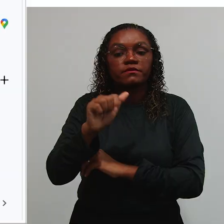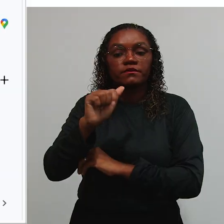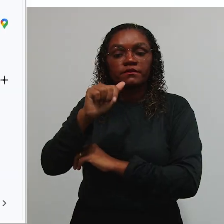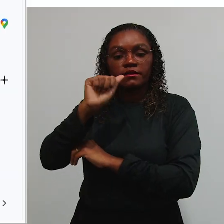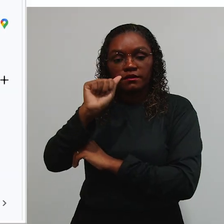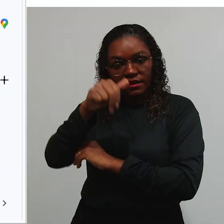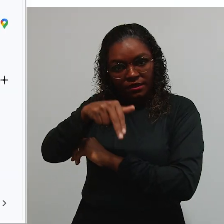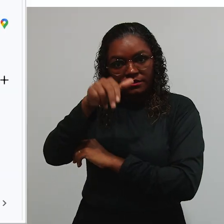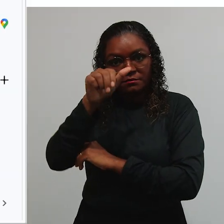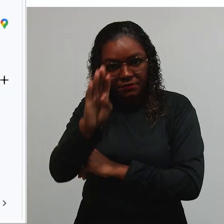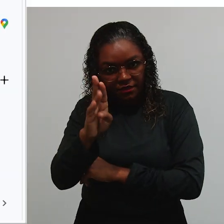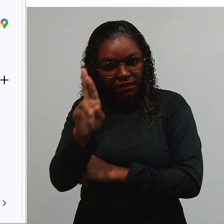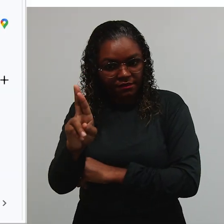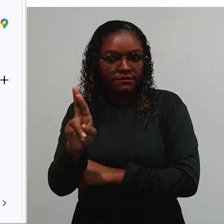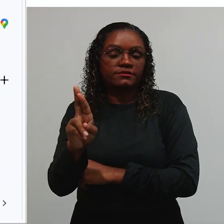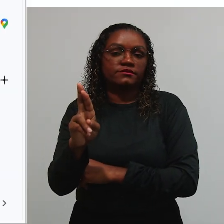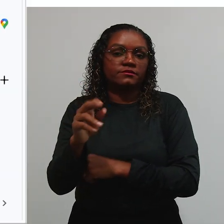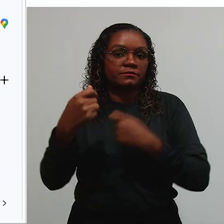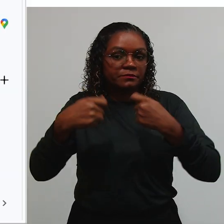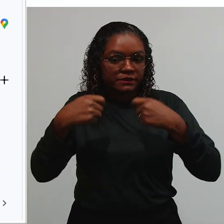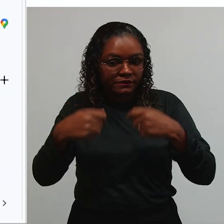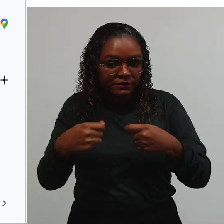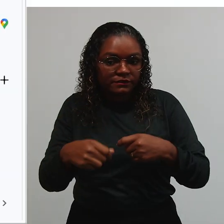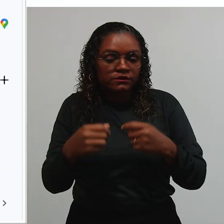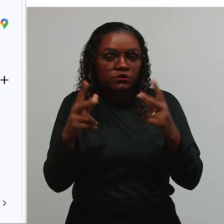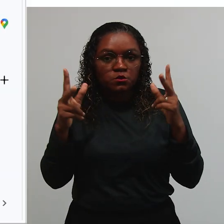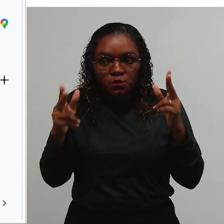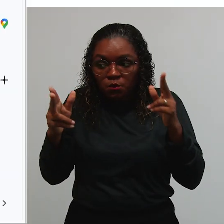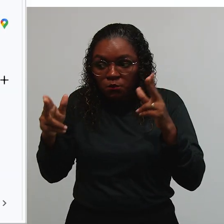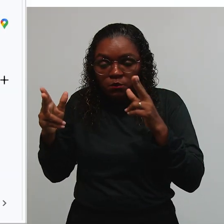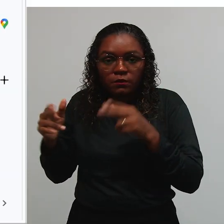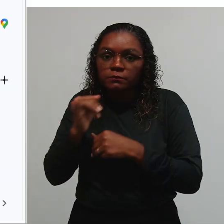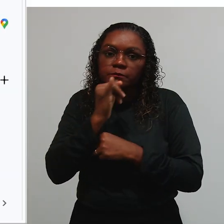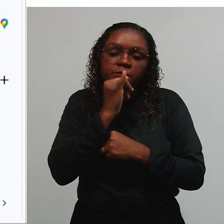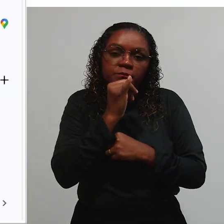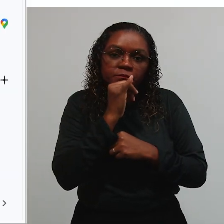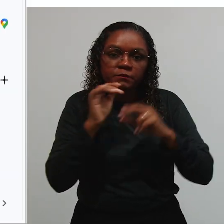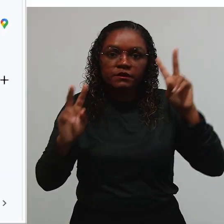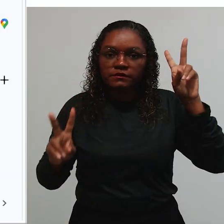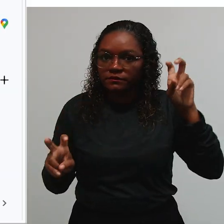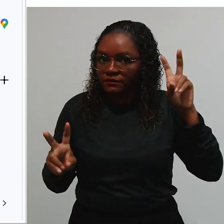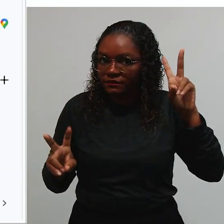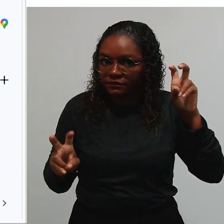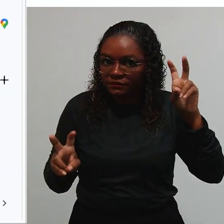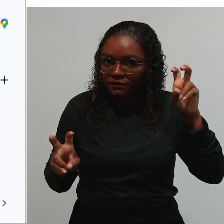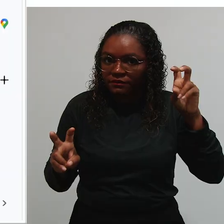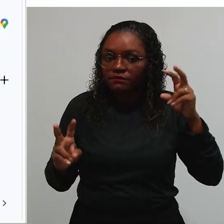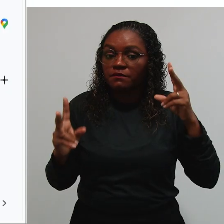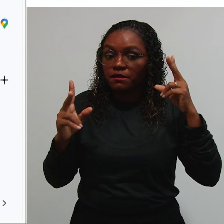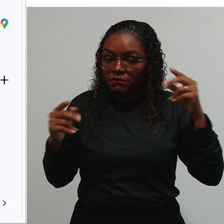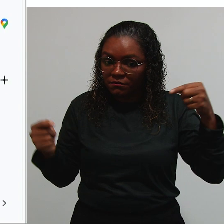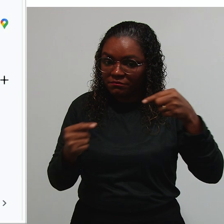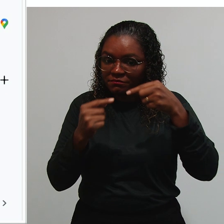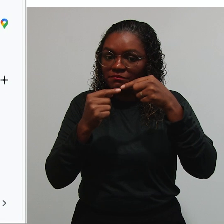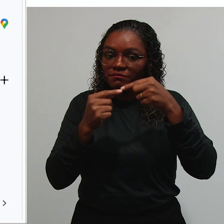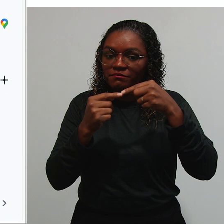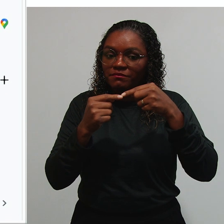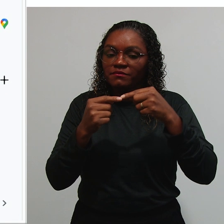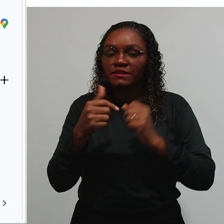6023. E ela vai ser de acordo com as citações que você vai fazer. As citações são de acordo com a